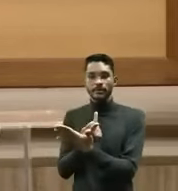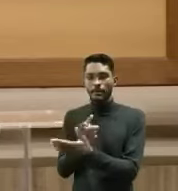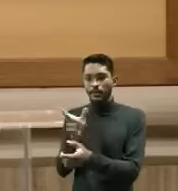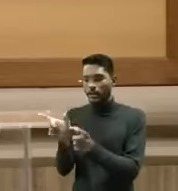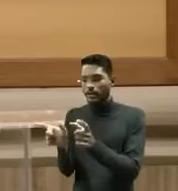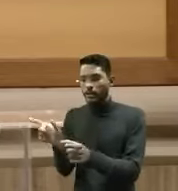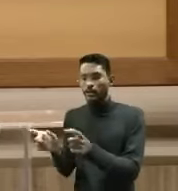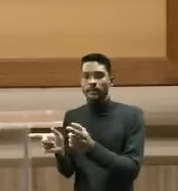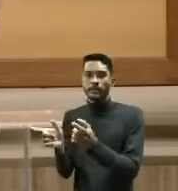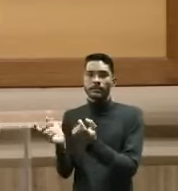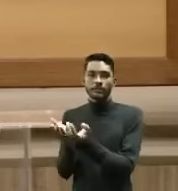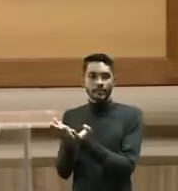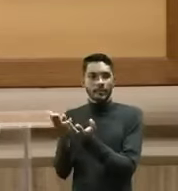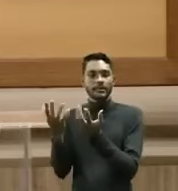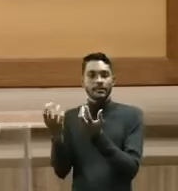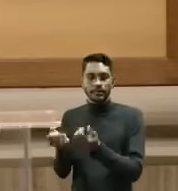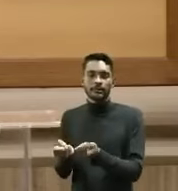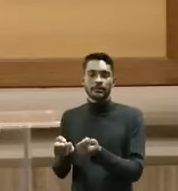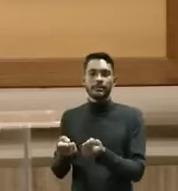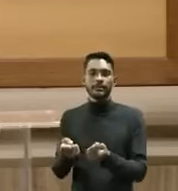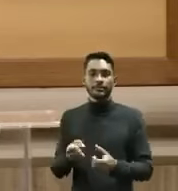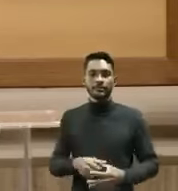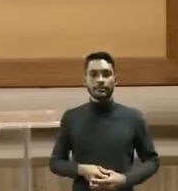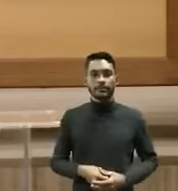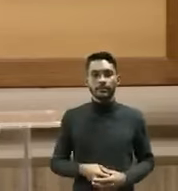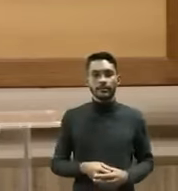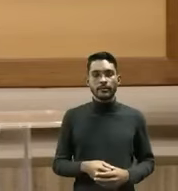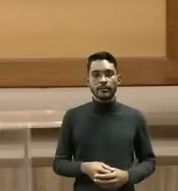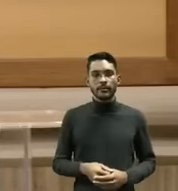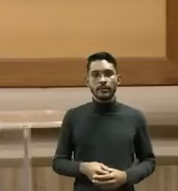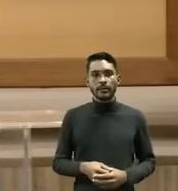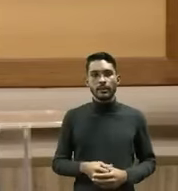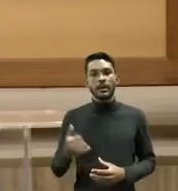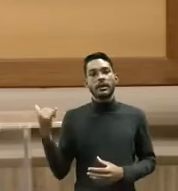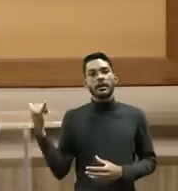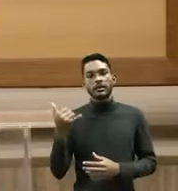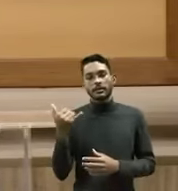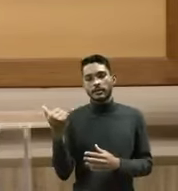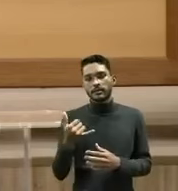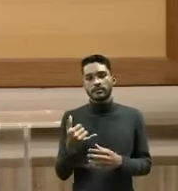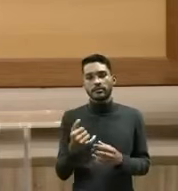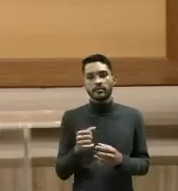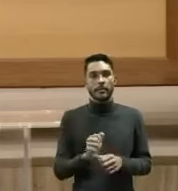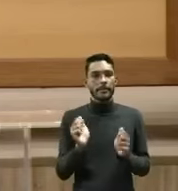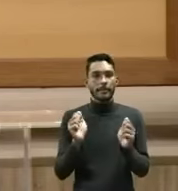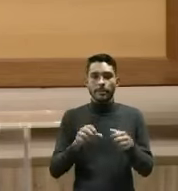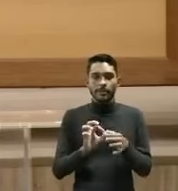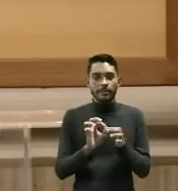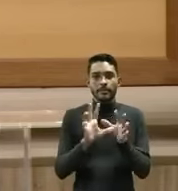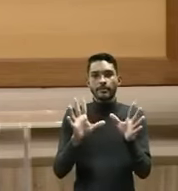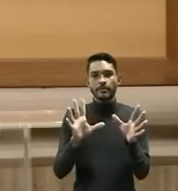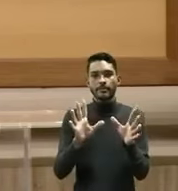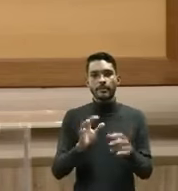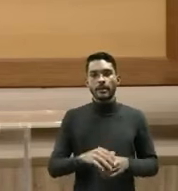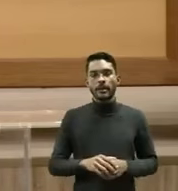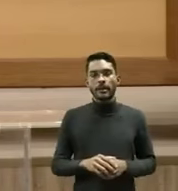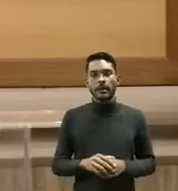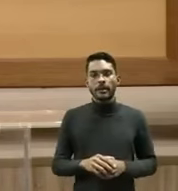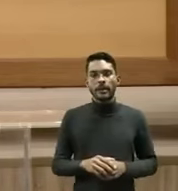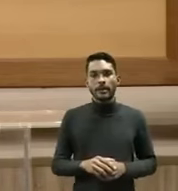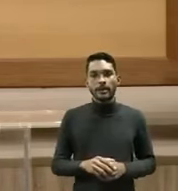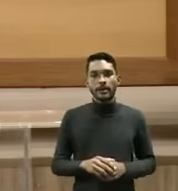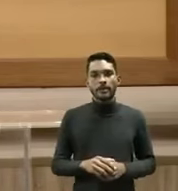trata precisa isso não a gente cada um tem uma forma de viver cada um então ela não reagia em nada e aí